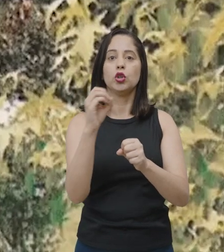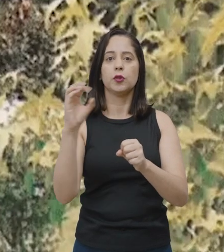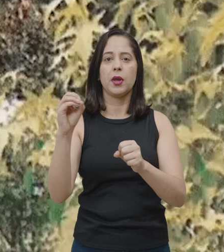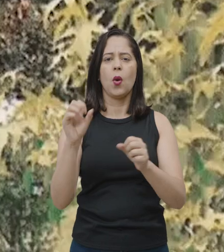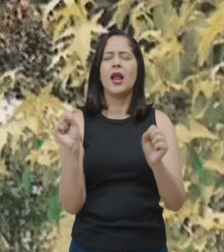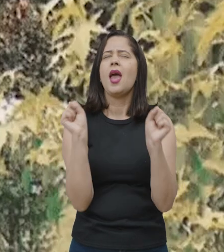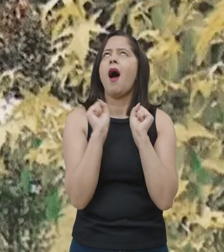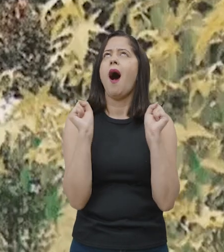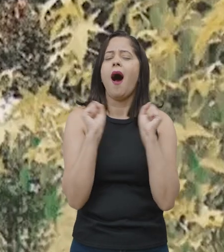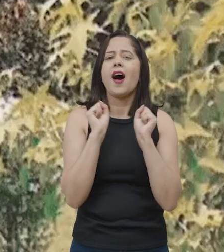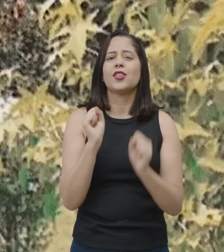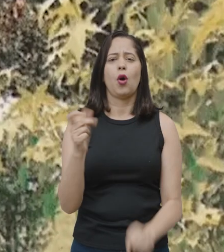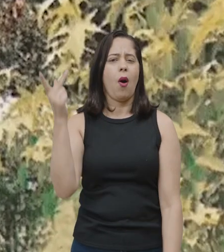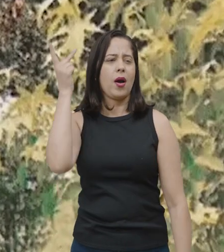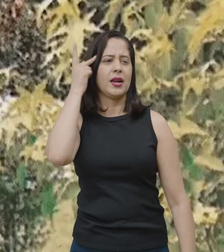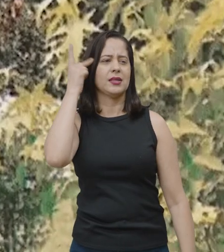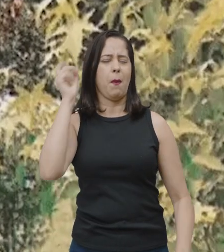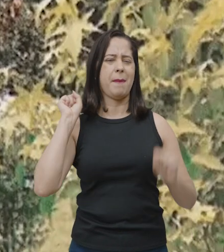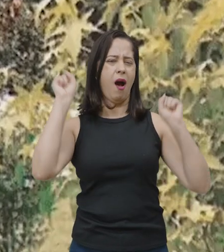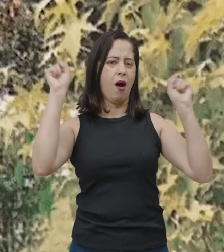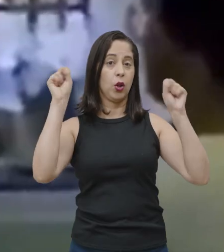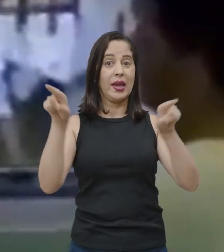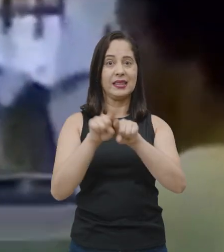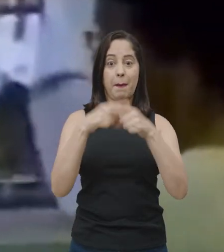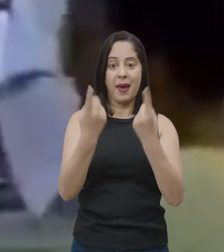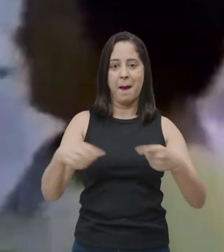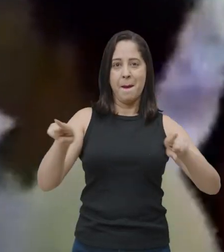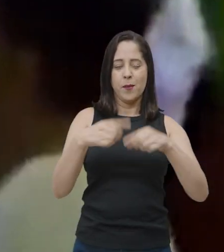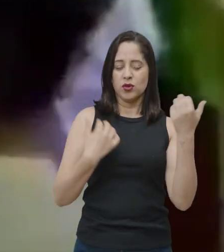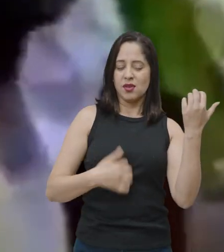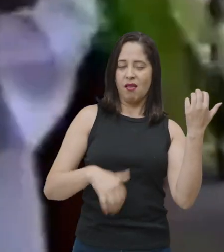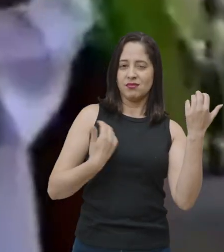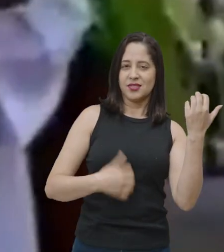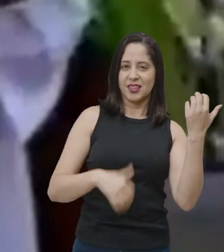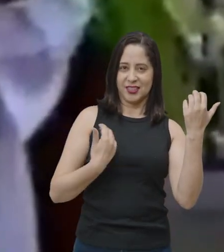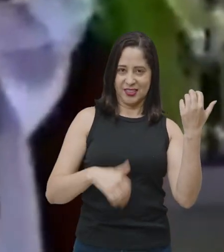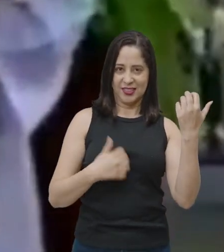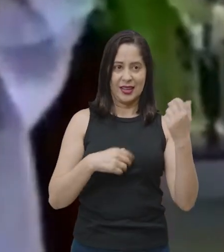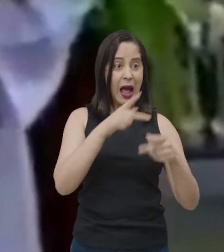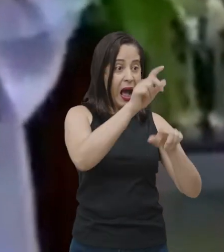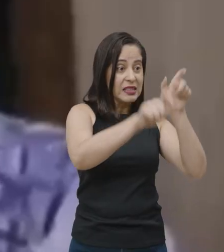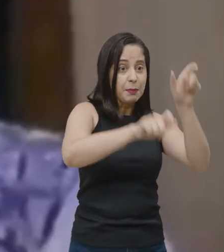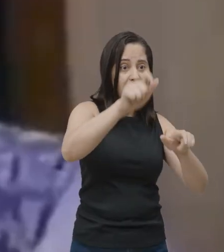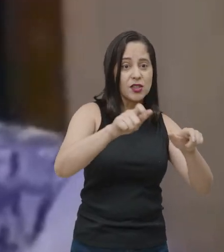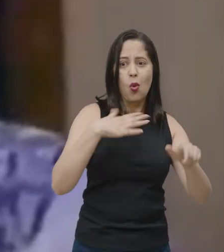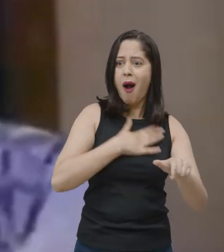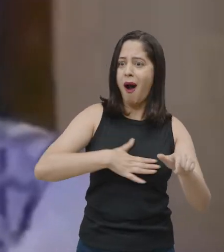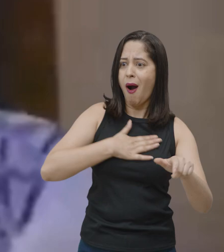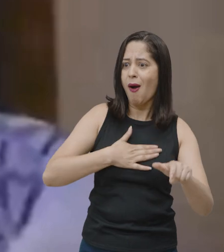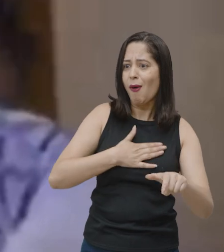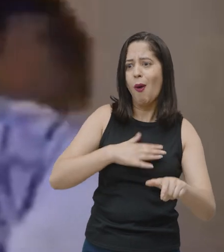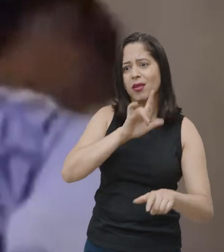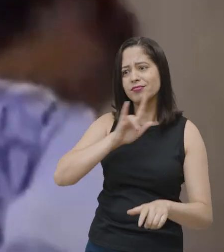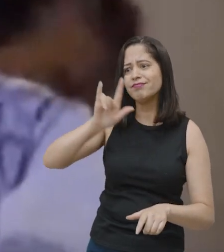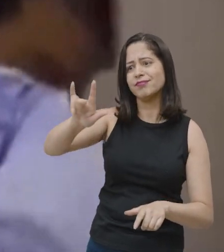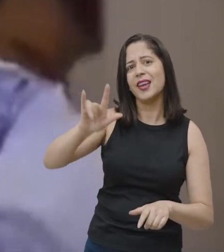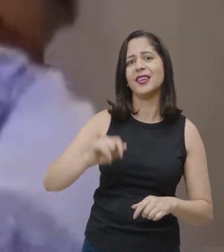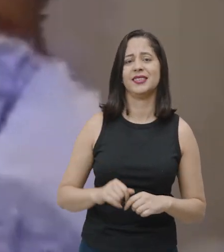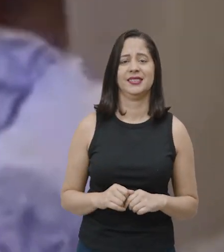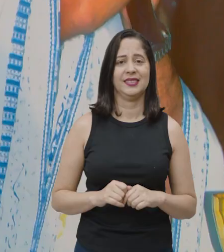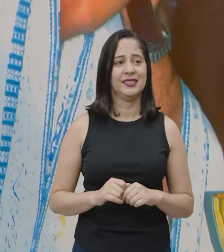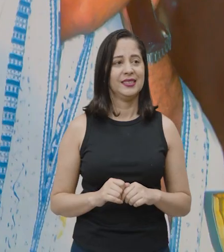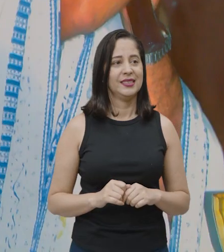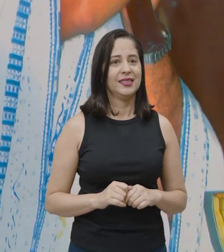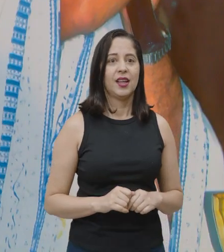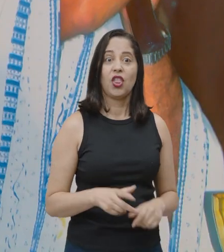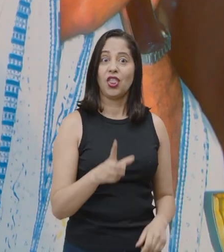Paulo e apaixonado por música sertaneja, era muito querido pelos paroquianos e não dispensava uma